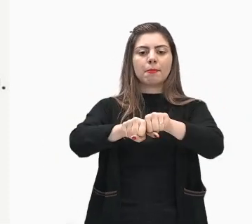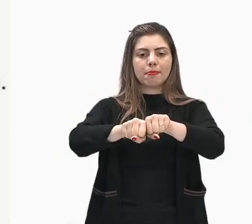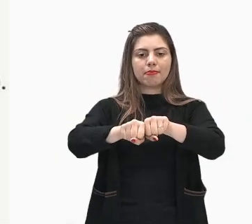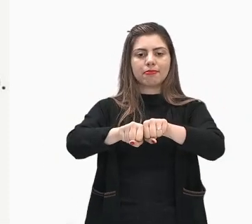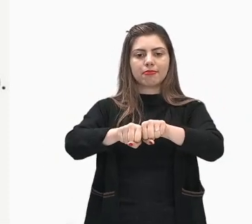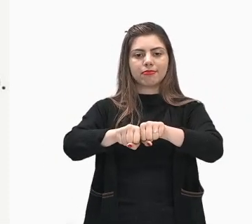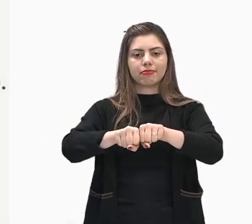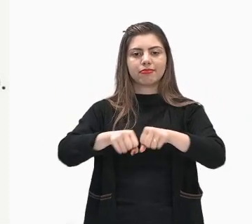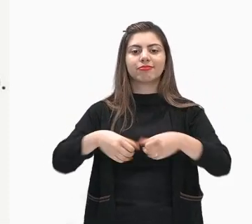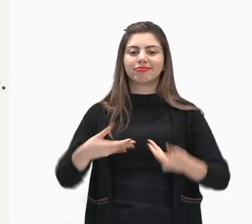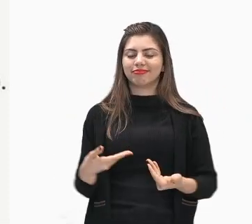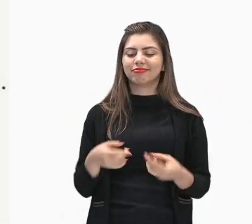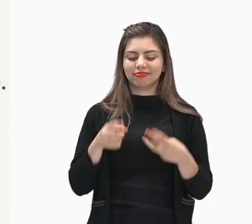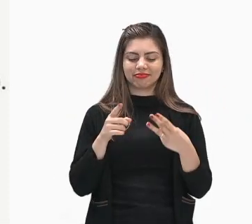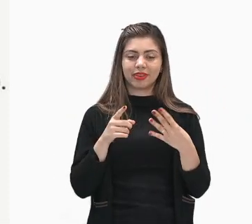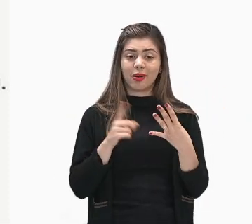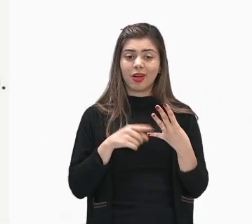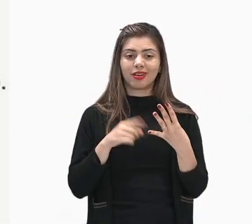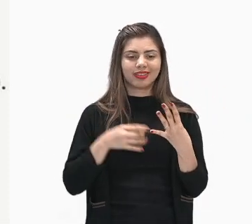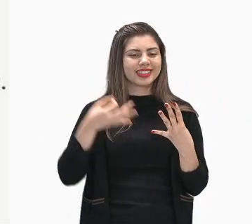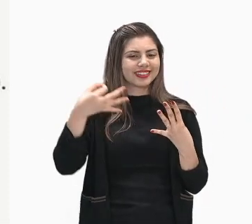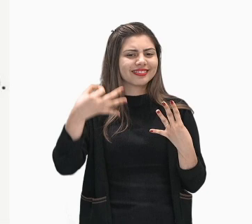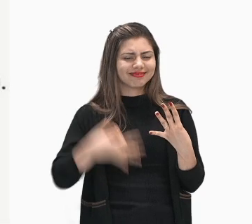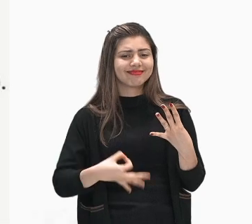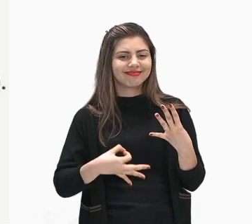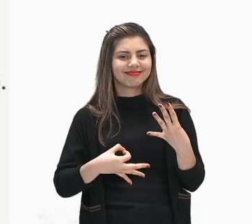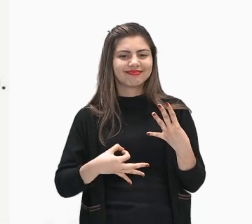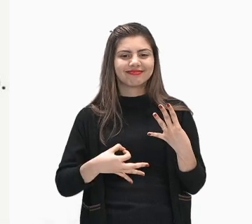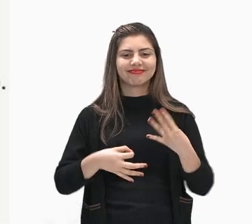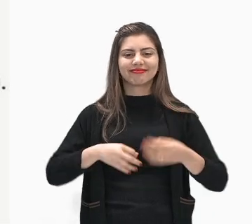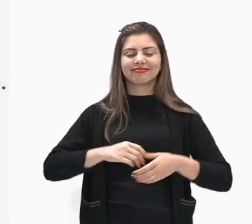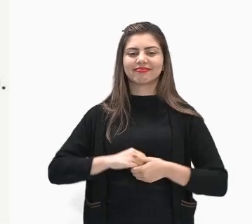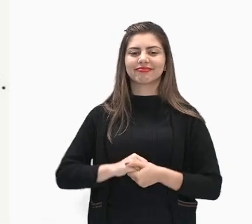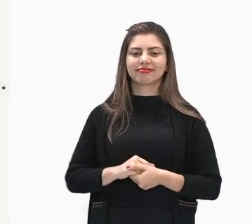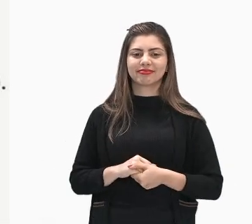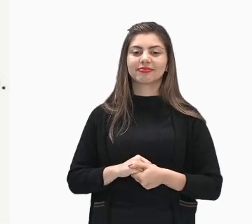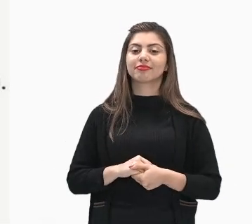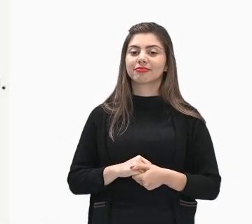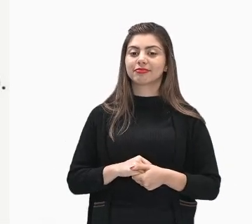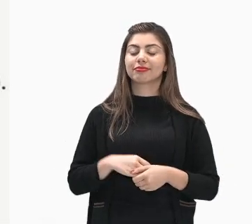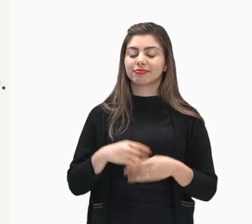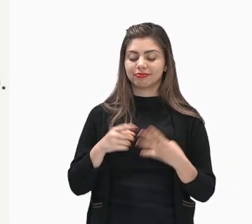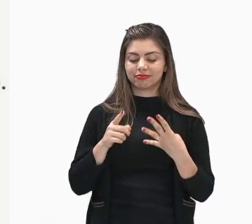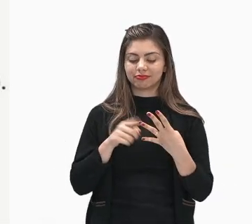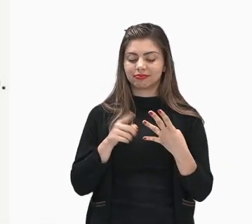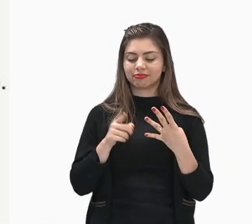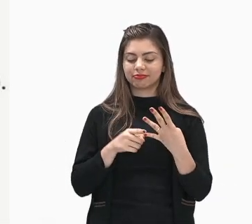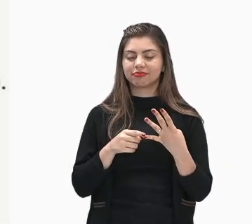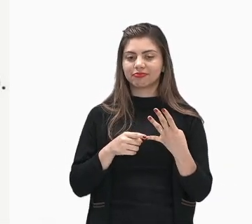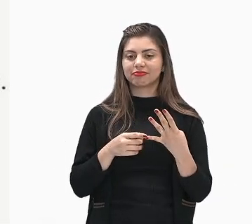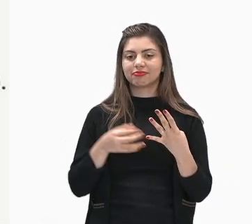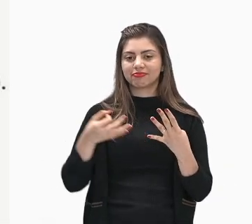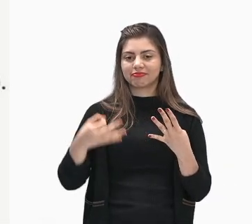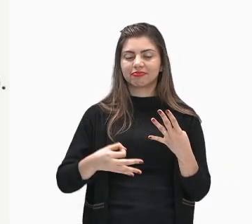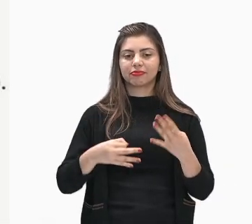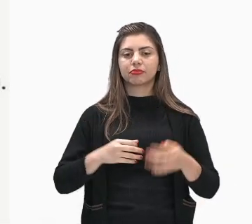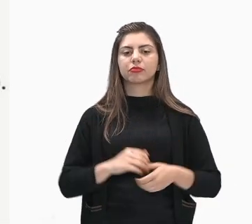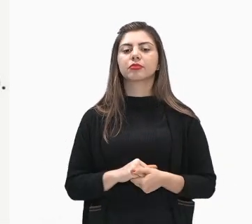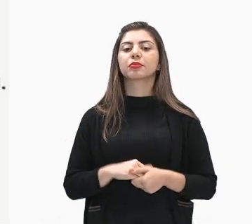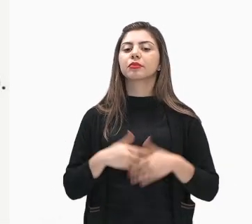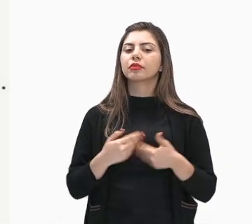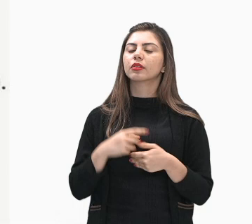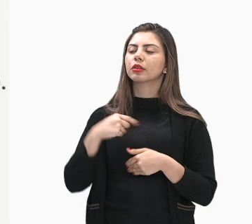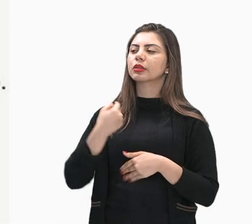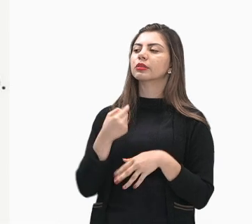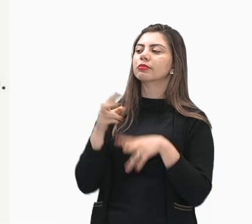mutuamente. Tá certo também a afirmação número 4, também é verdadeira. Então eu acabei de perceber aqui na